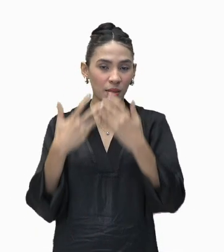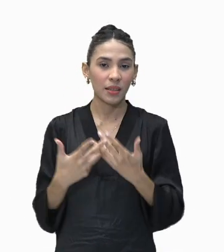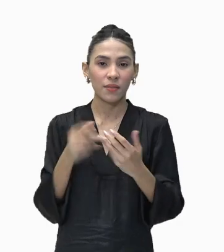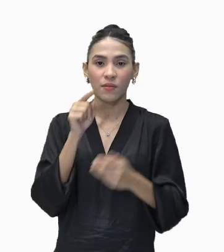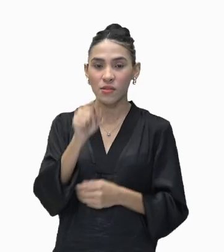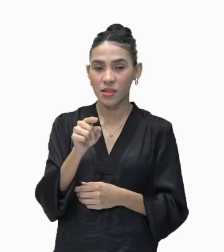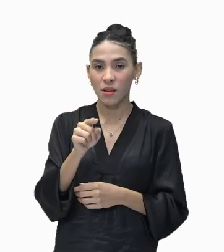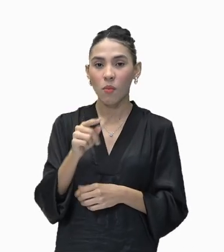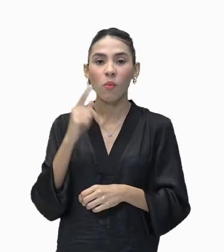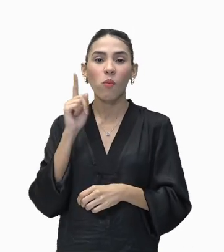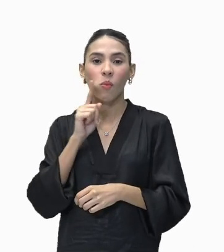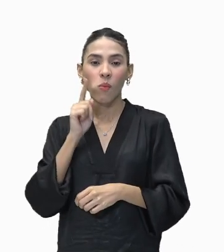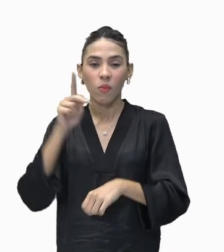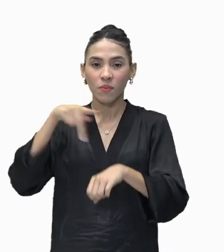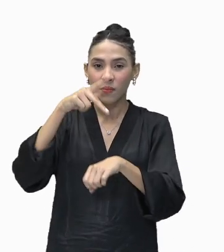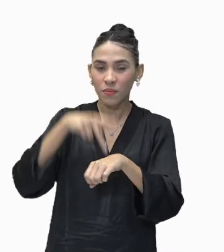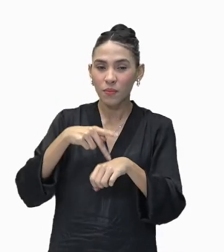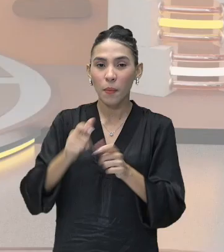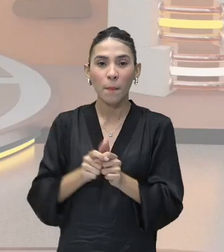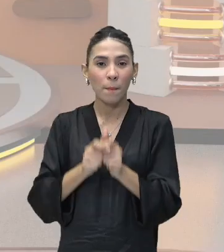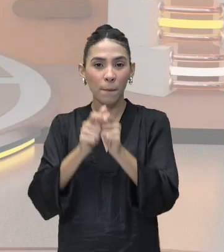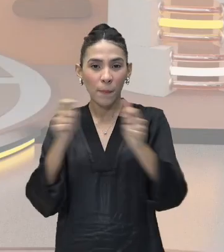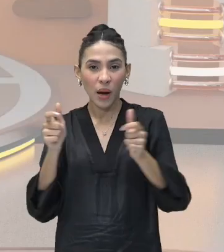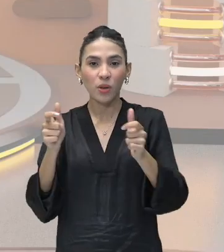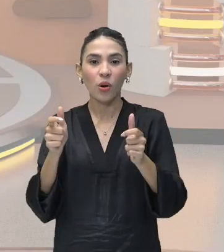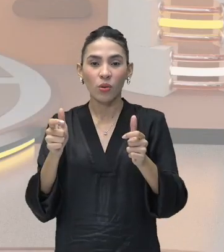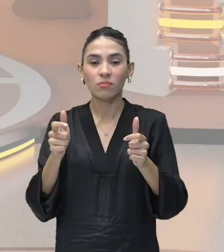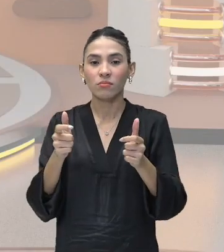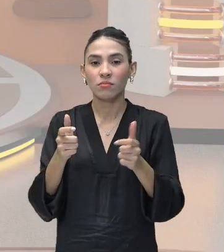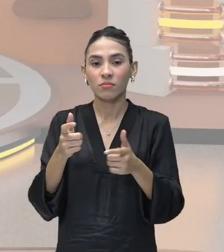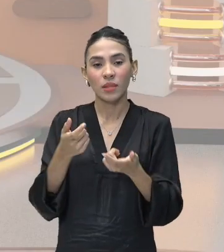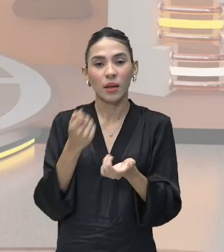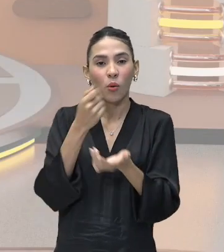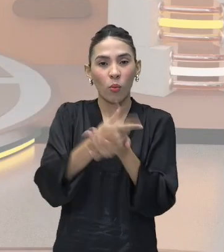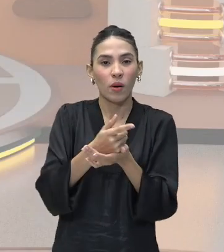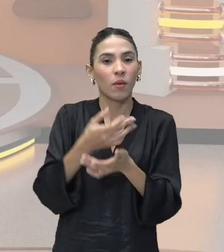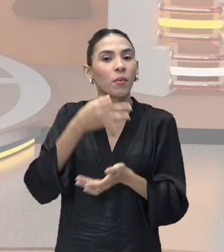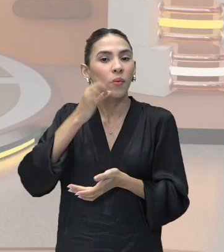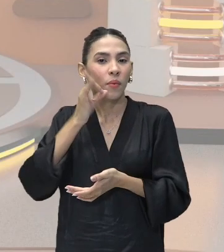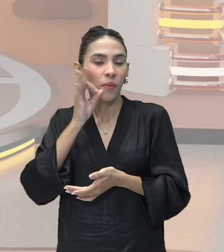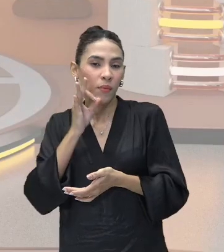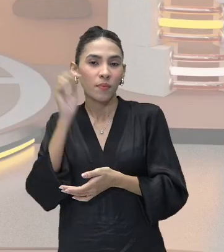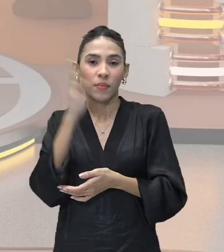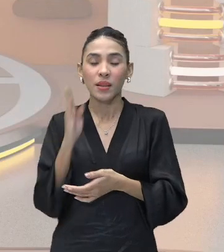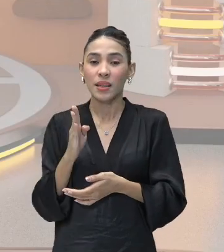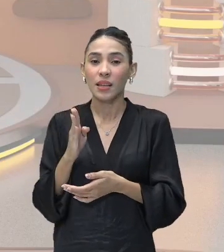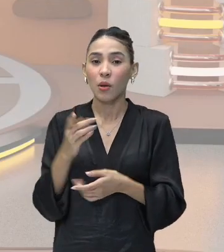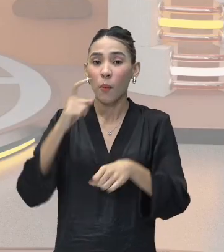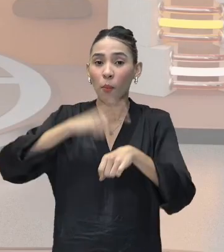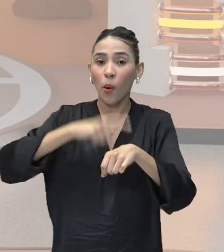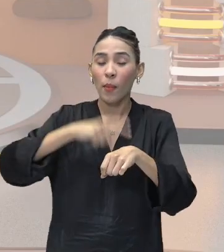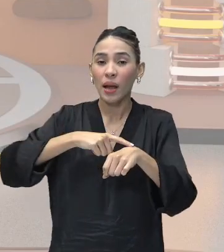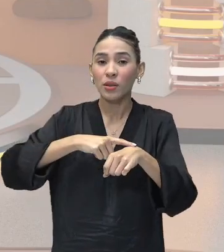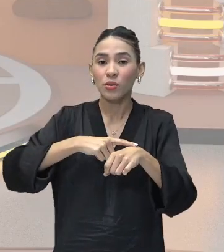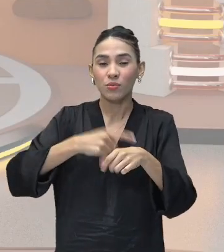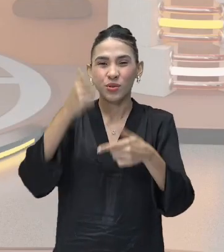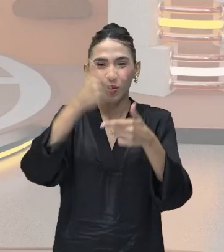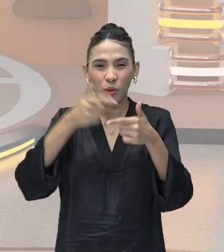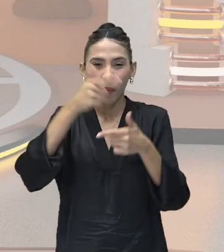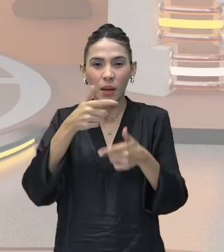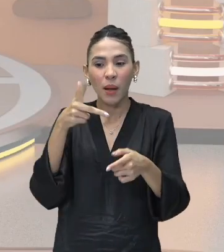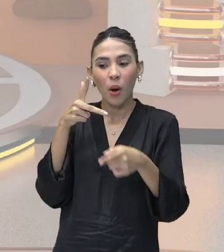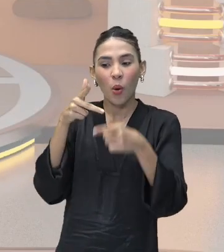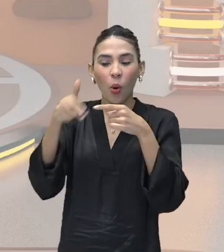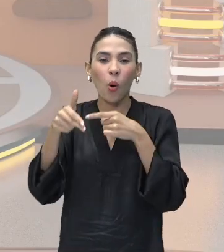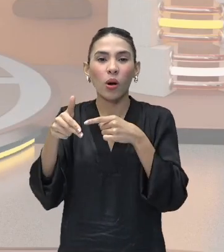que os Estados Unidos era o maior comprador do café brasileiro? Quando ele entra em crise, adivinha, ele vai cortar a importação de